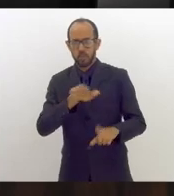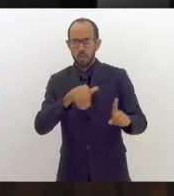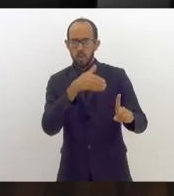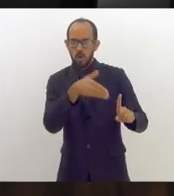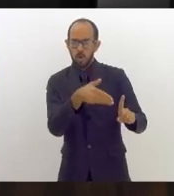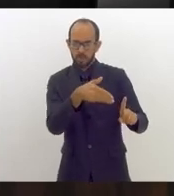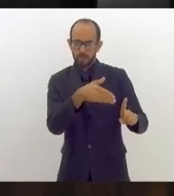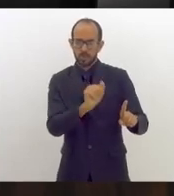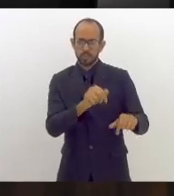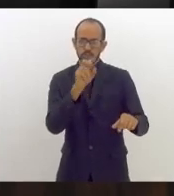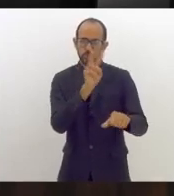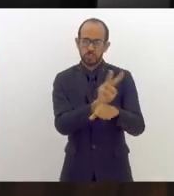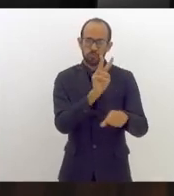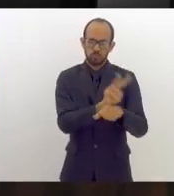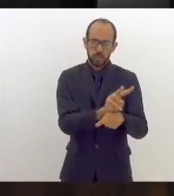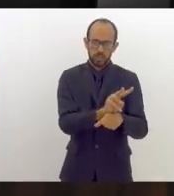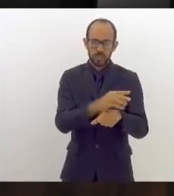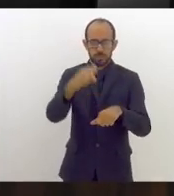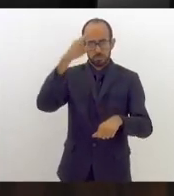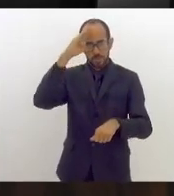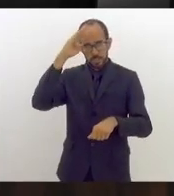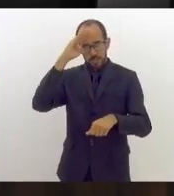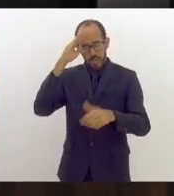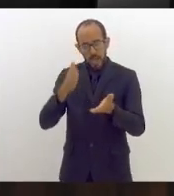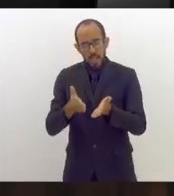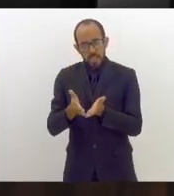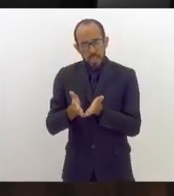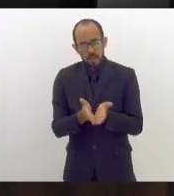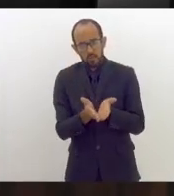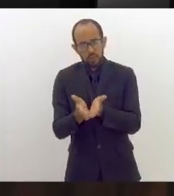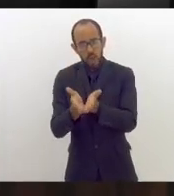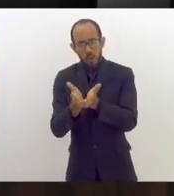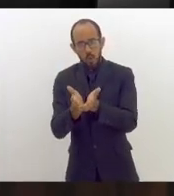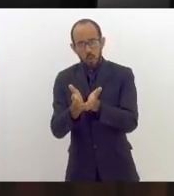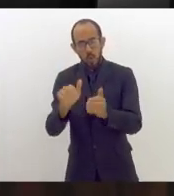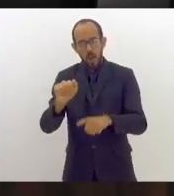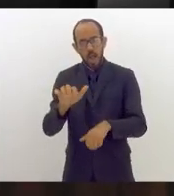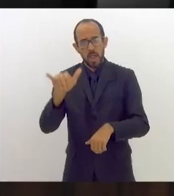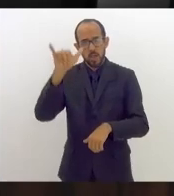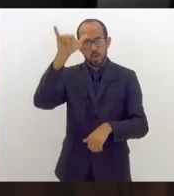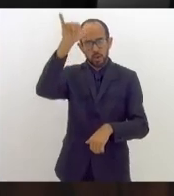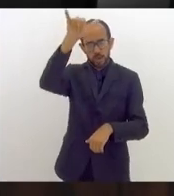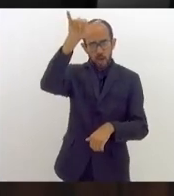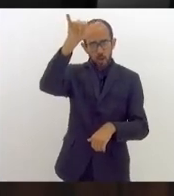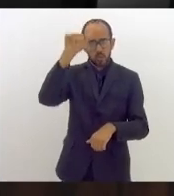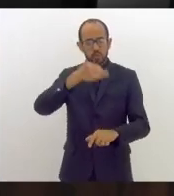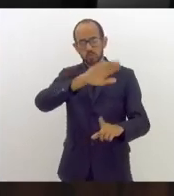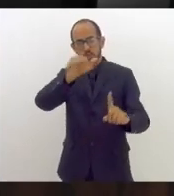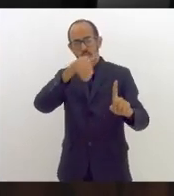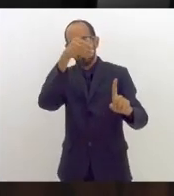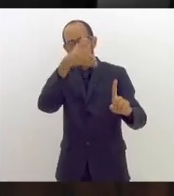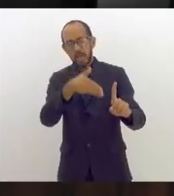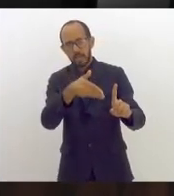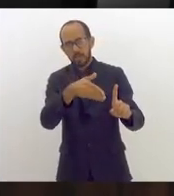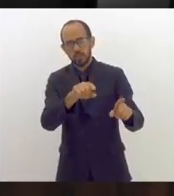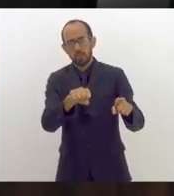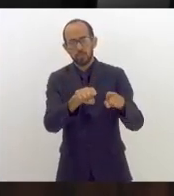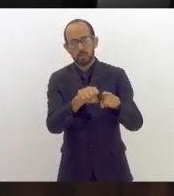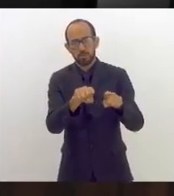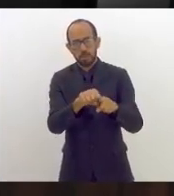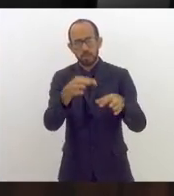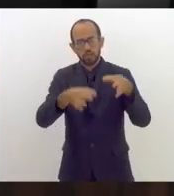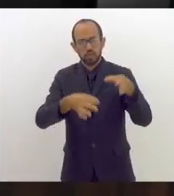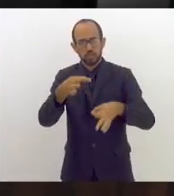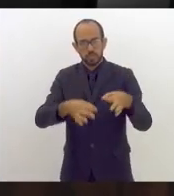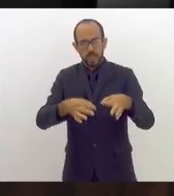militar ordem do mérito naval ordem do mérito aeronáutico ordem do mérito judiciário